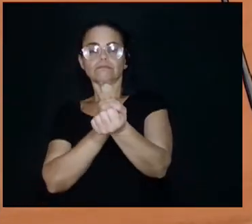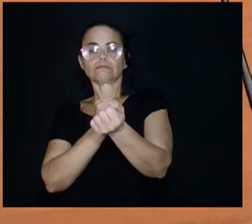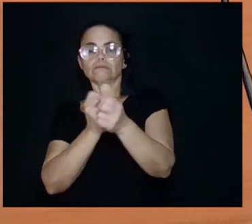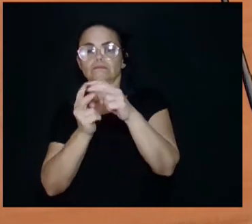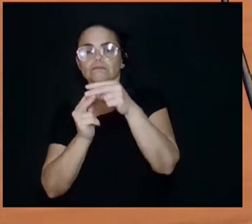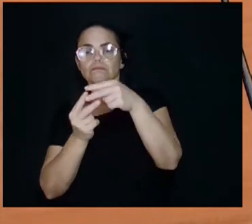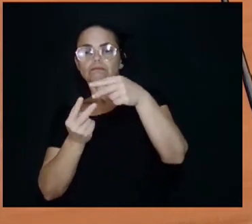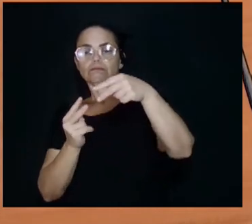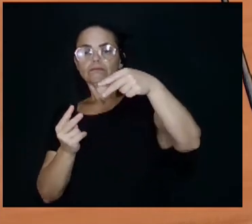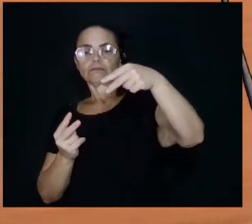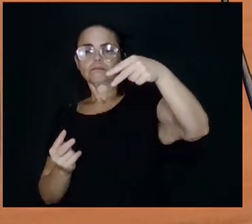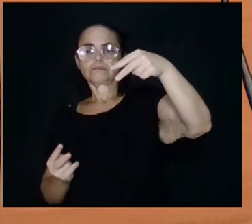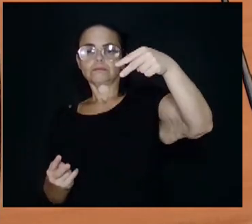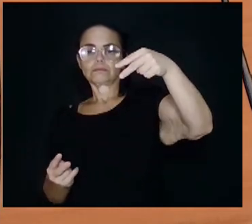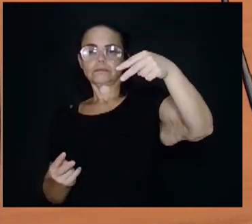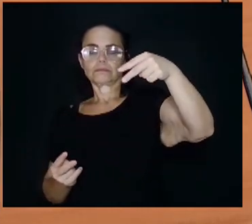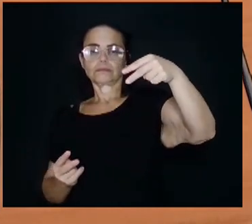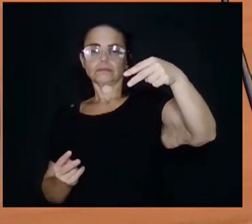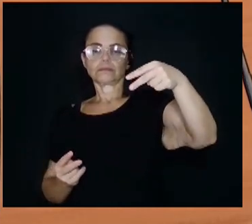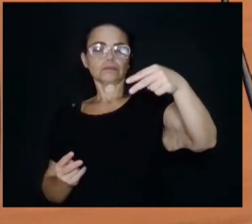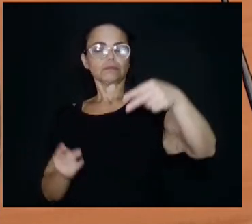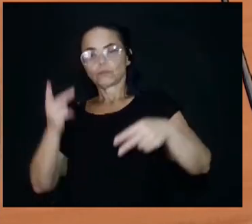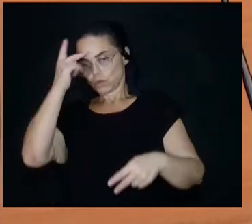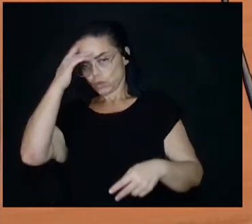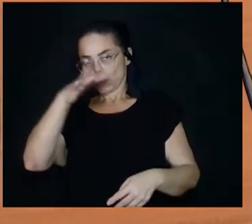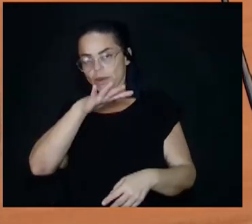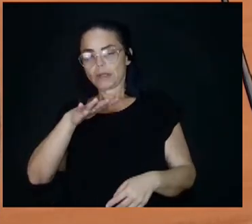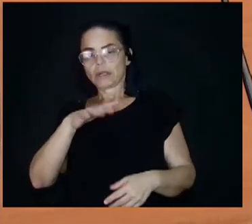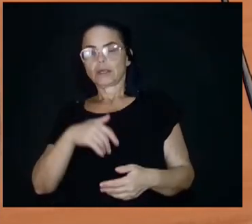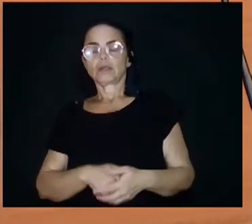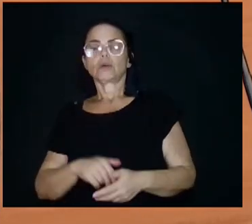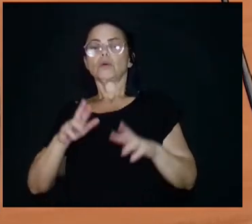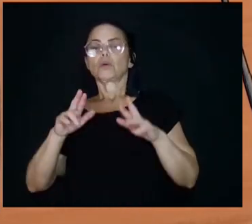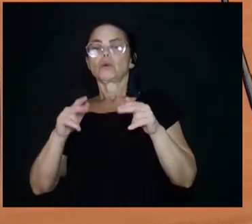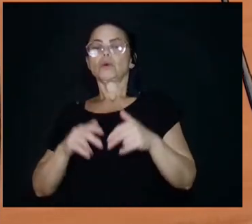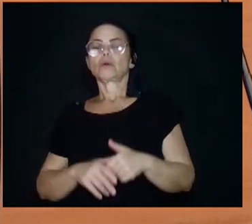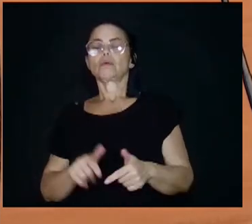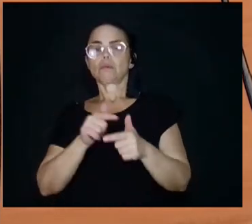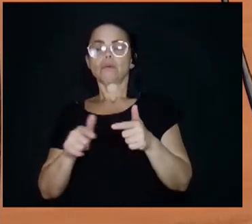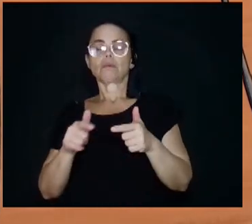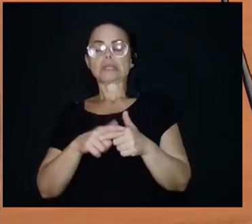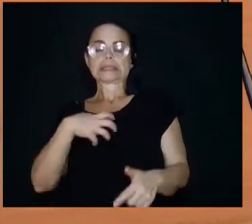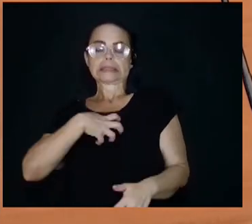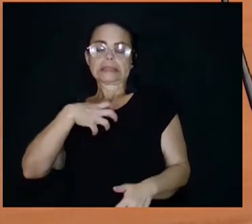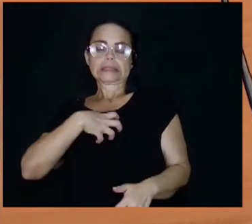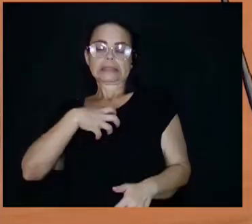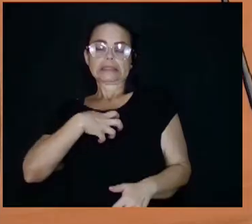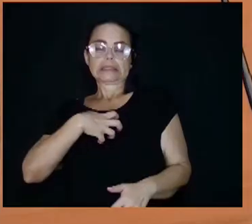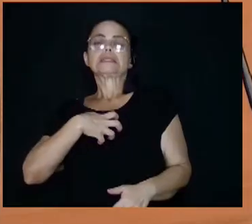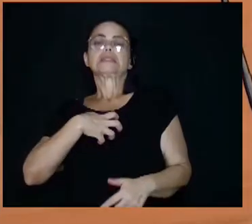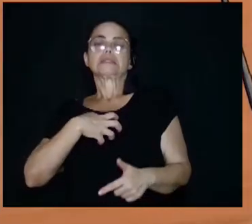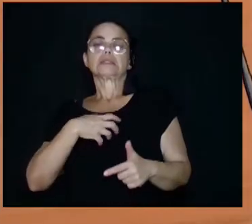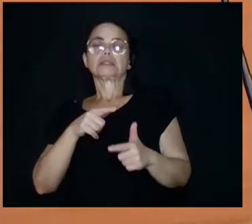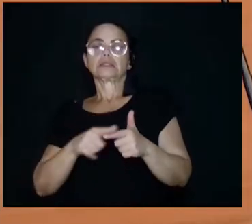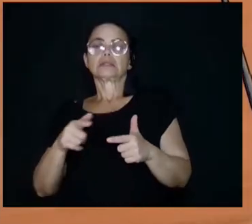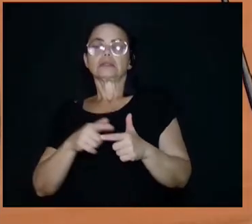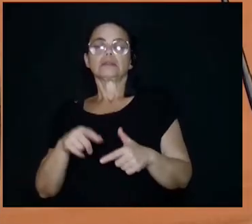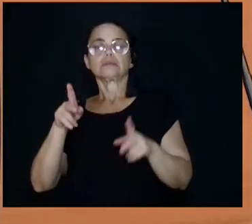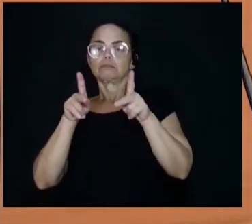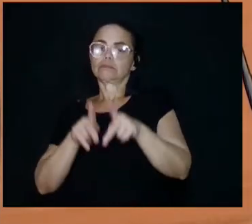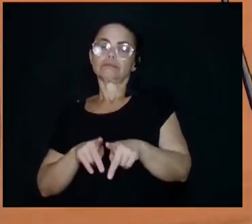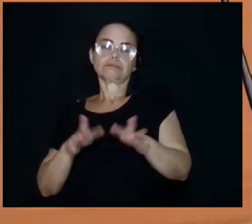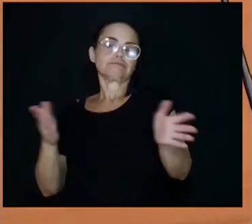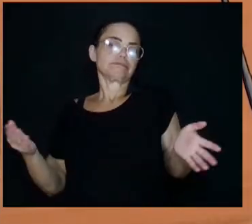a população teria gagueira, porque quem é que nunca passou por um problema emocional? Então, nós teríamos toda a população, em algum momento da vida,